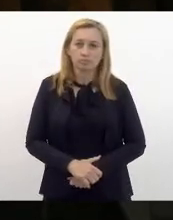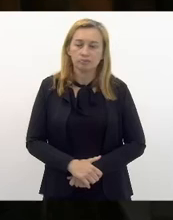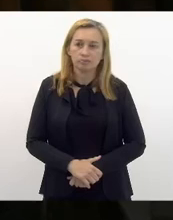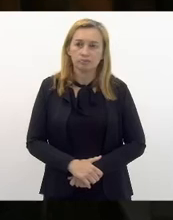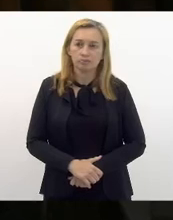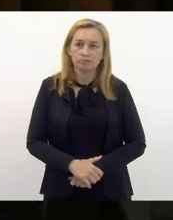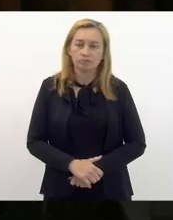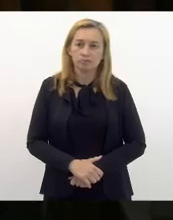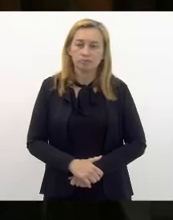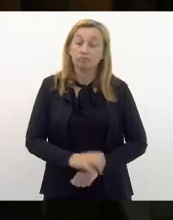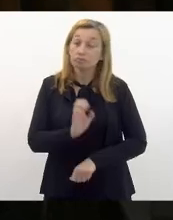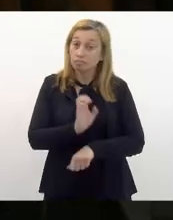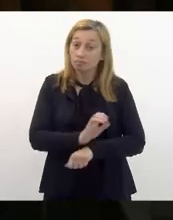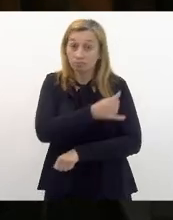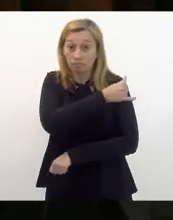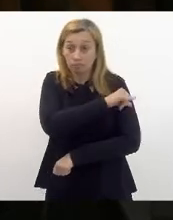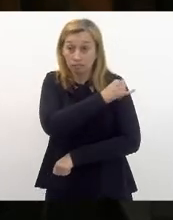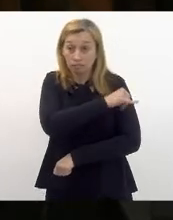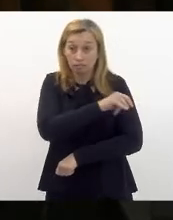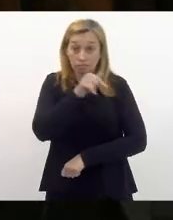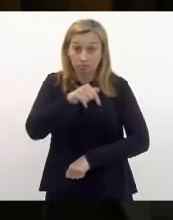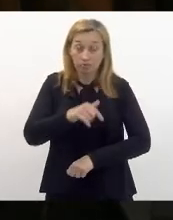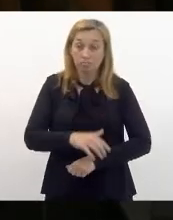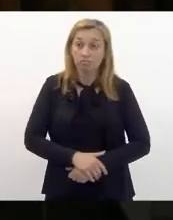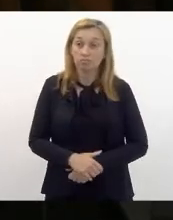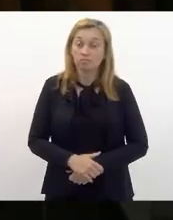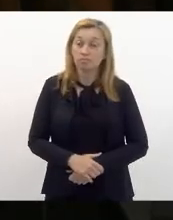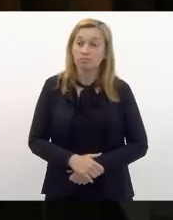aqui no estado do Rio de Janeiro